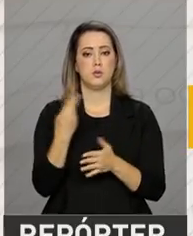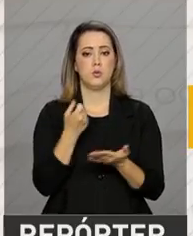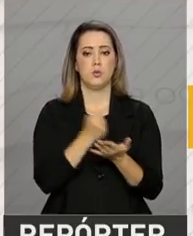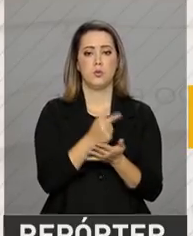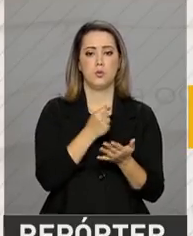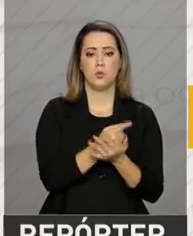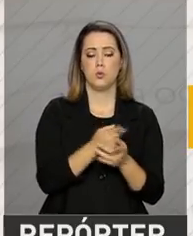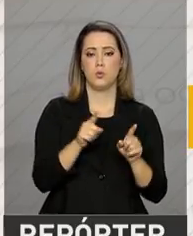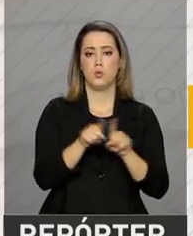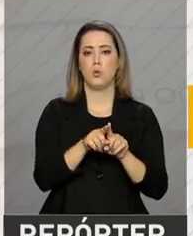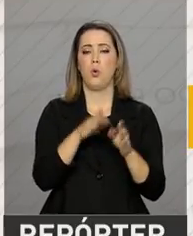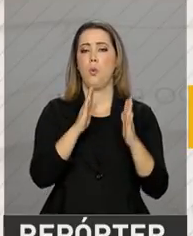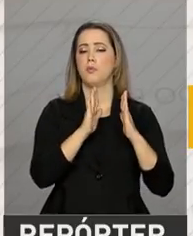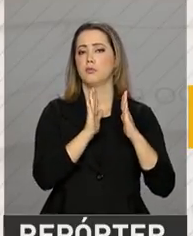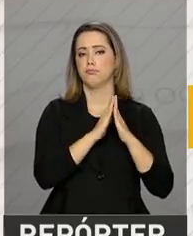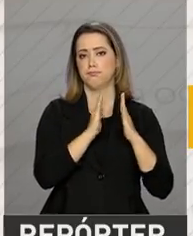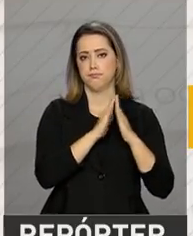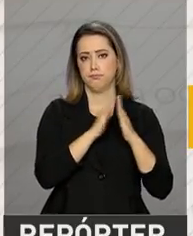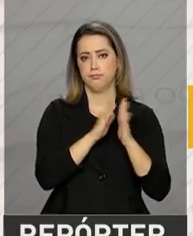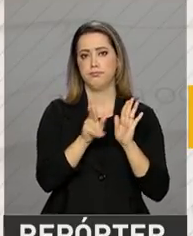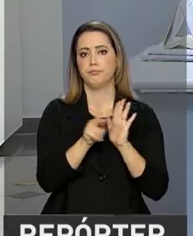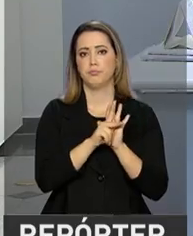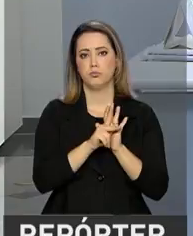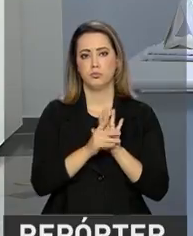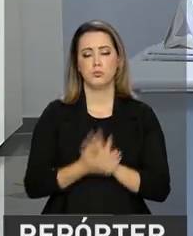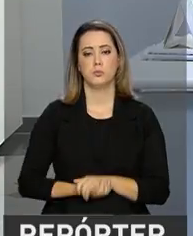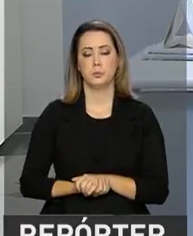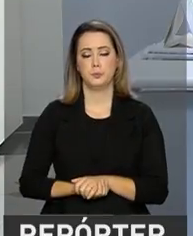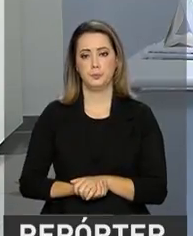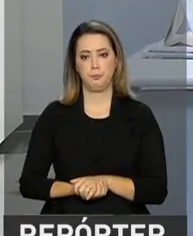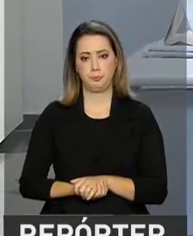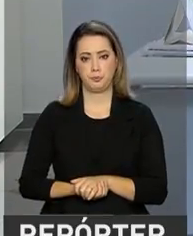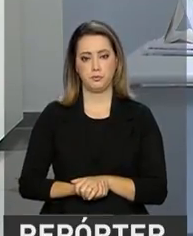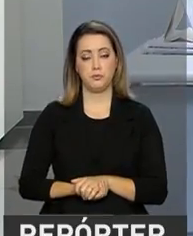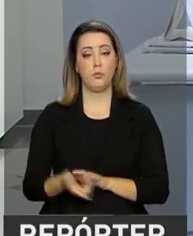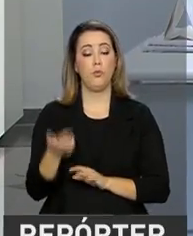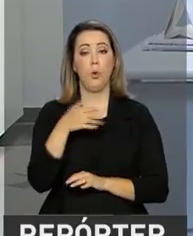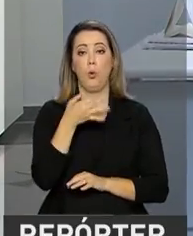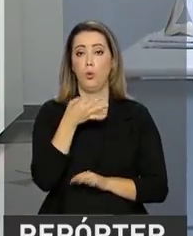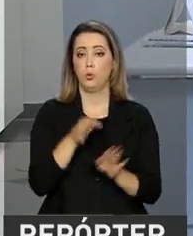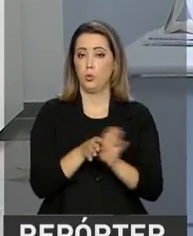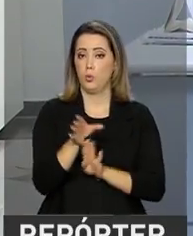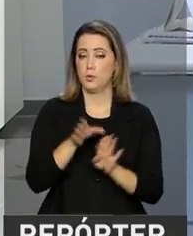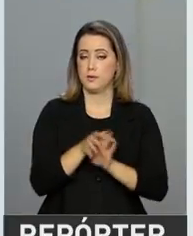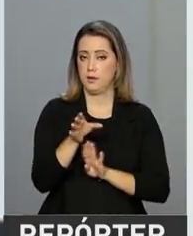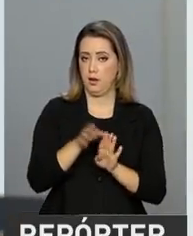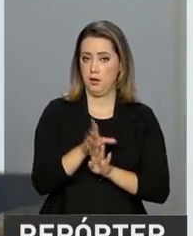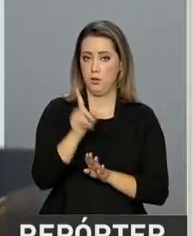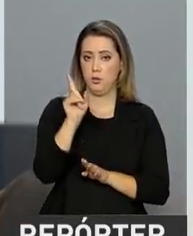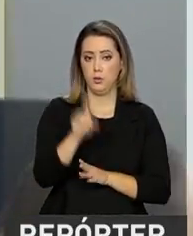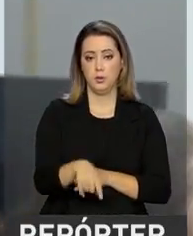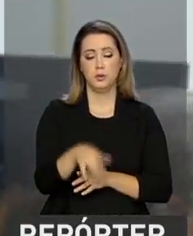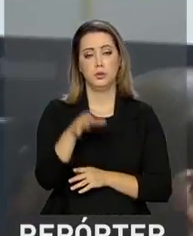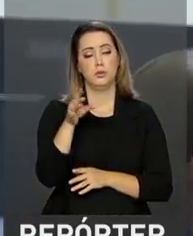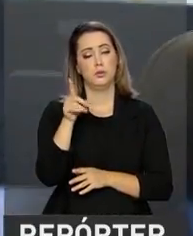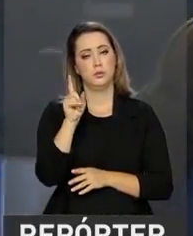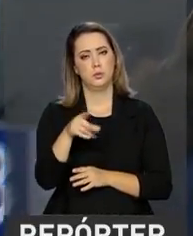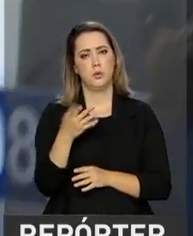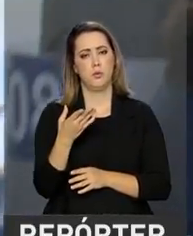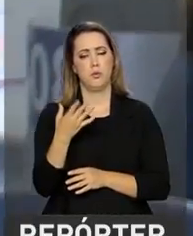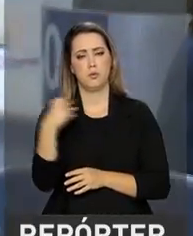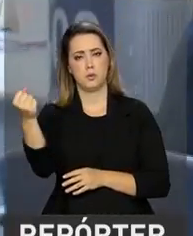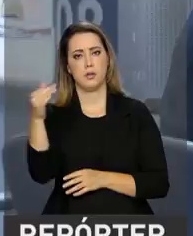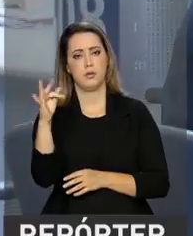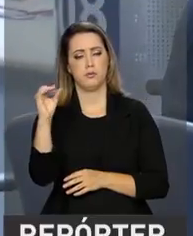abatimento de prestações da casa própria outra dica da caixa para quem ainda não realizou saques das contas inativas